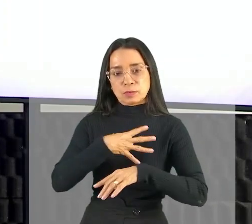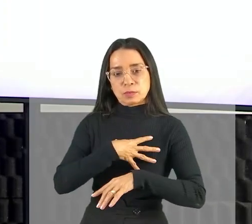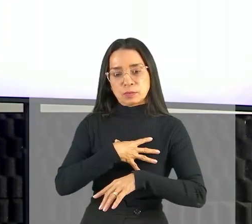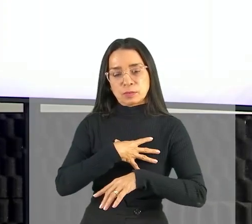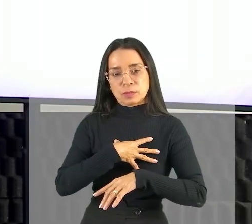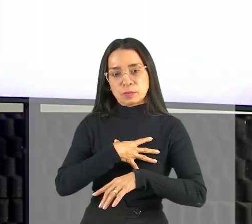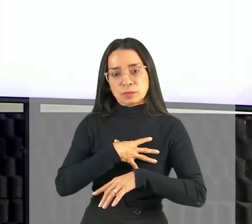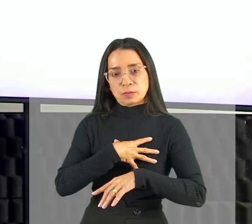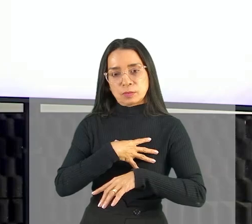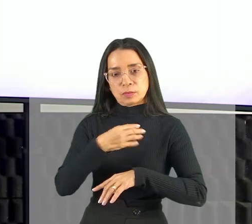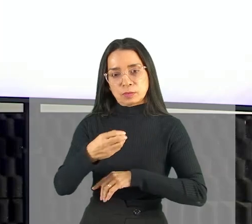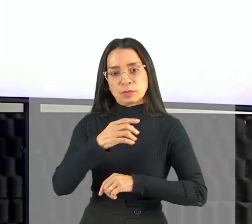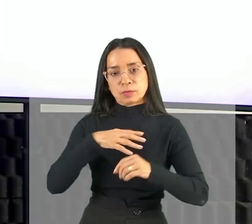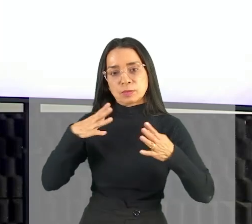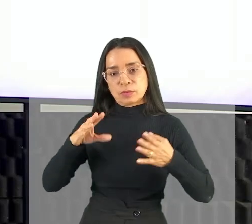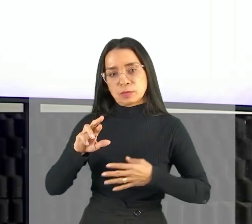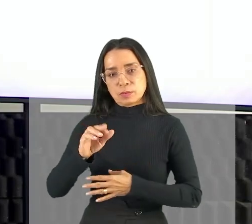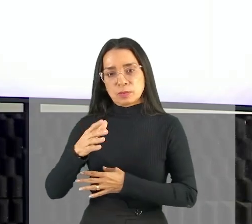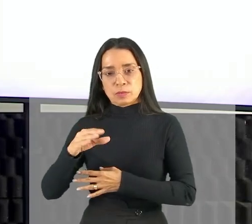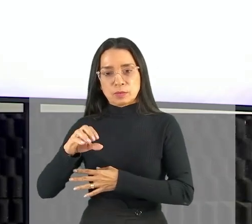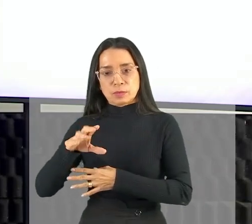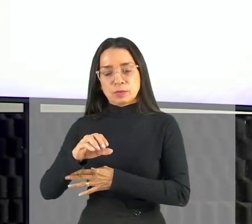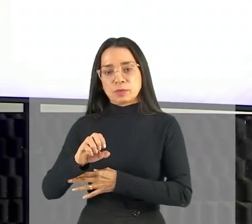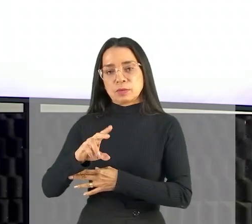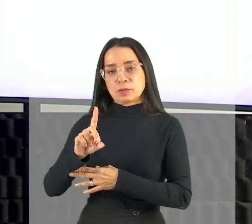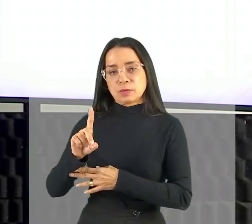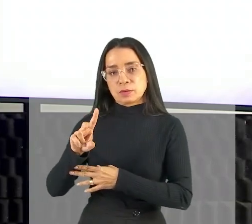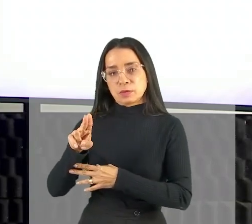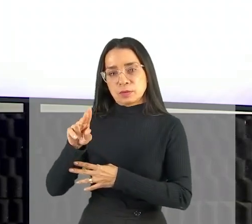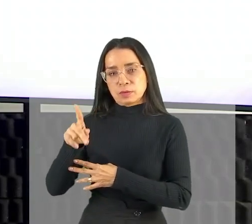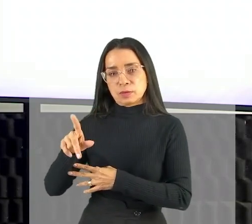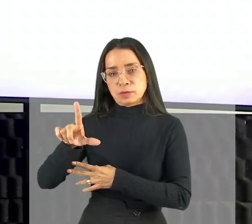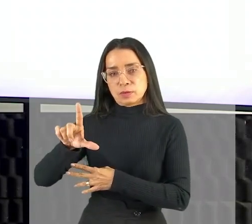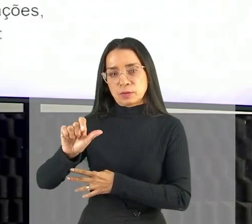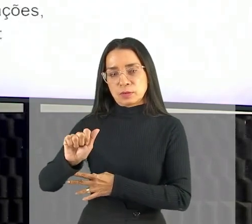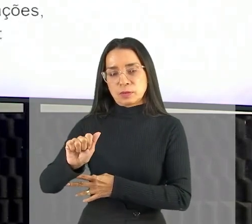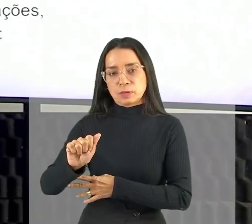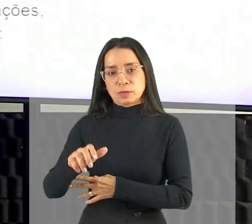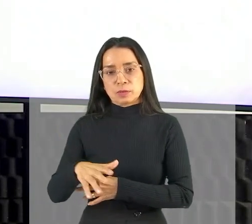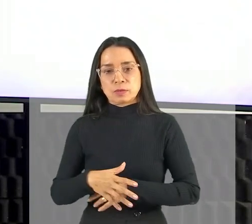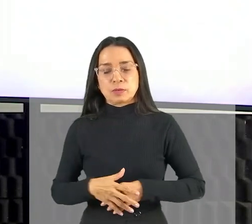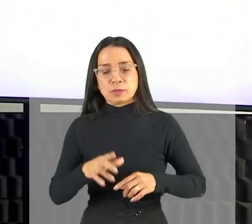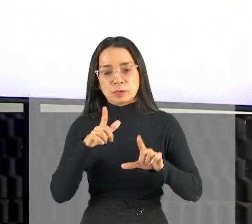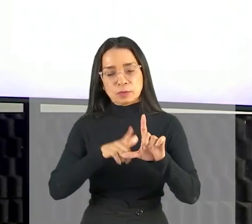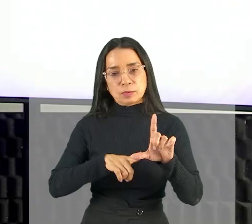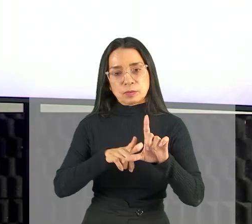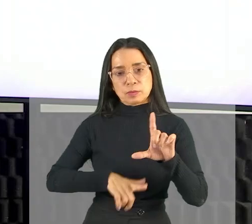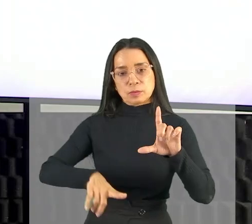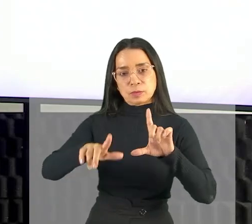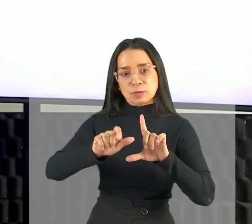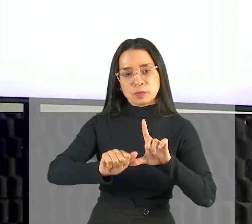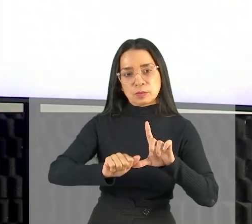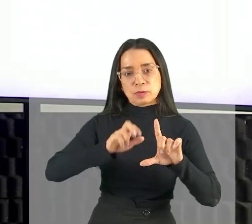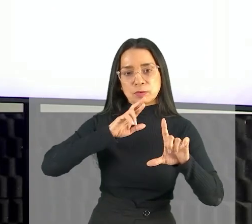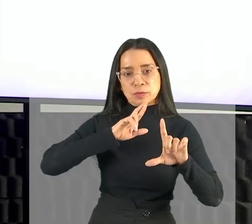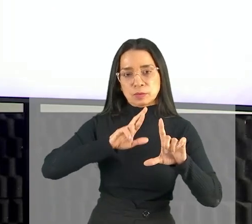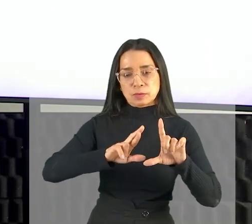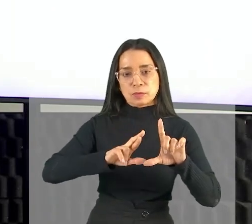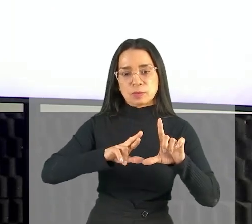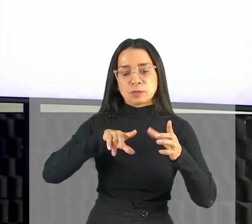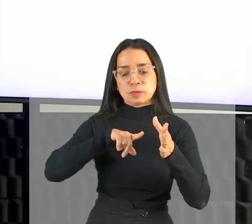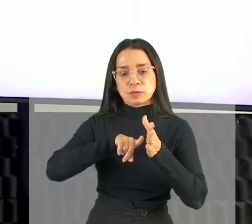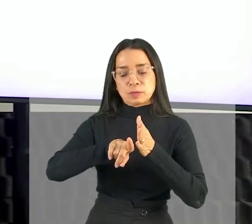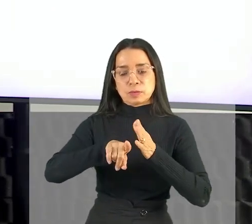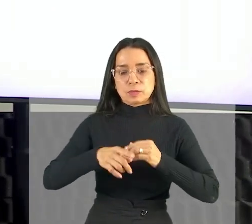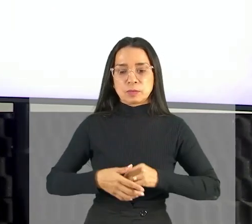recessividade eh dupla né então a letra a desculpa é a que melhor responde aqui a